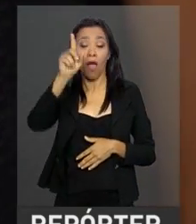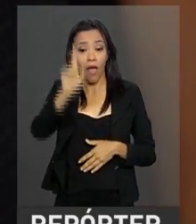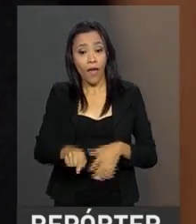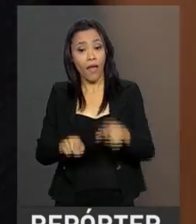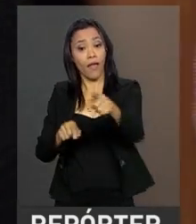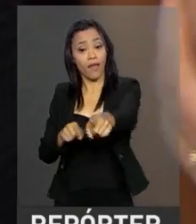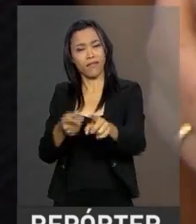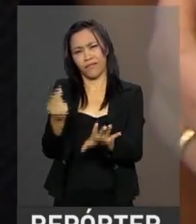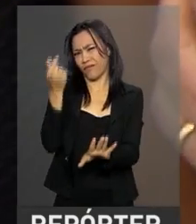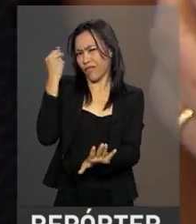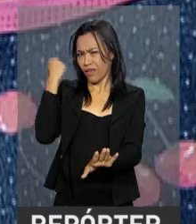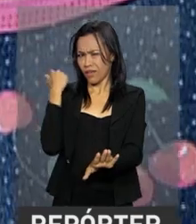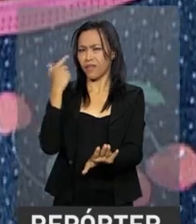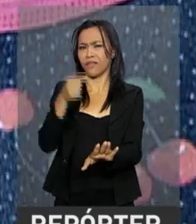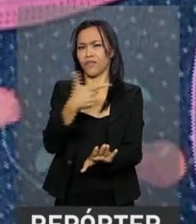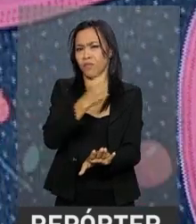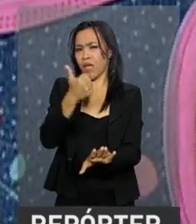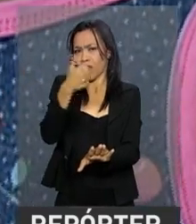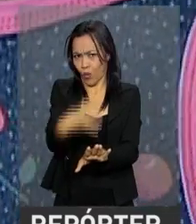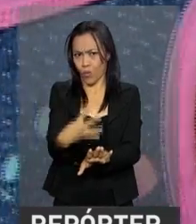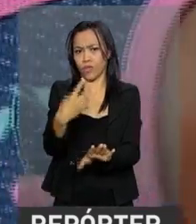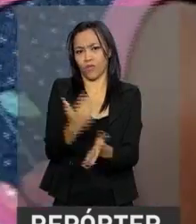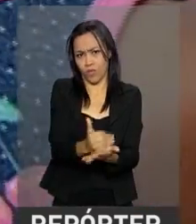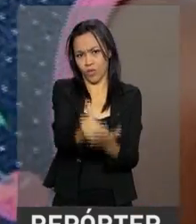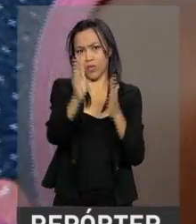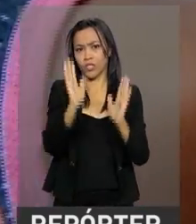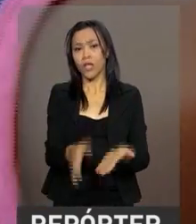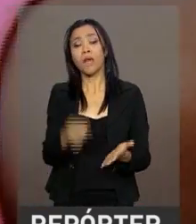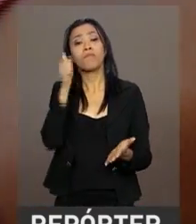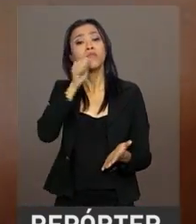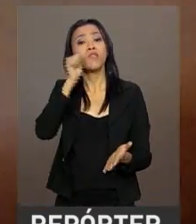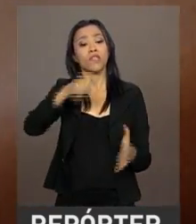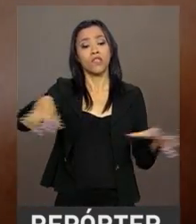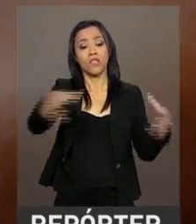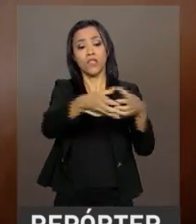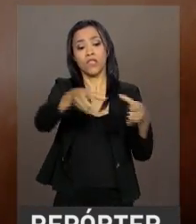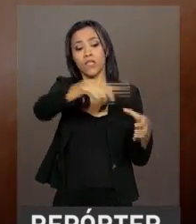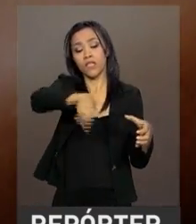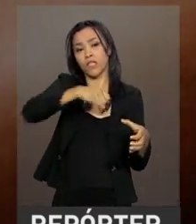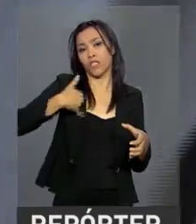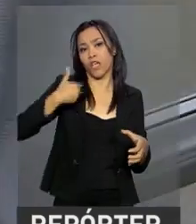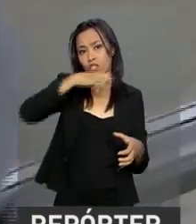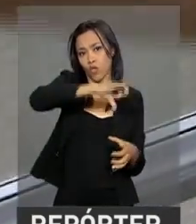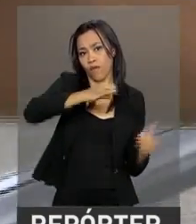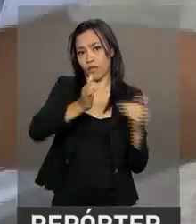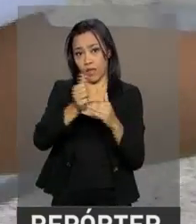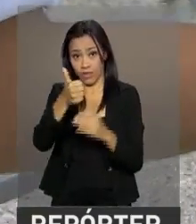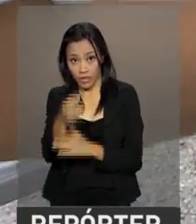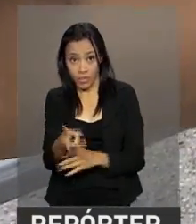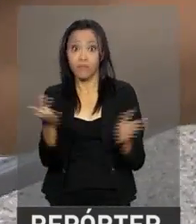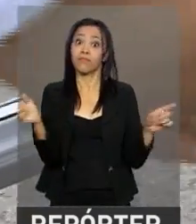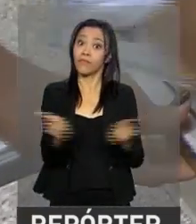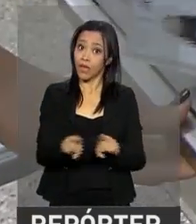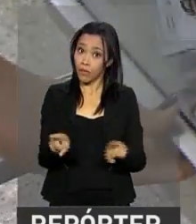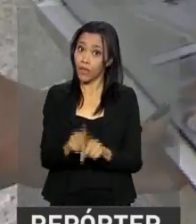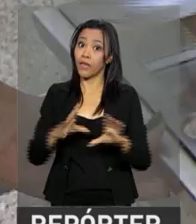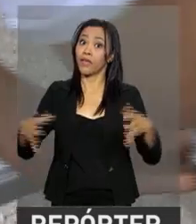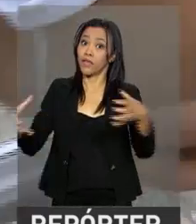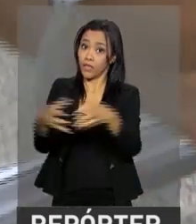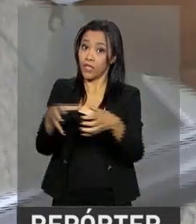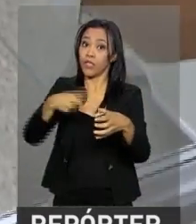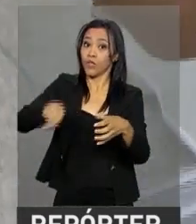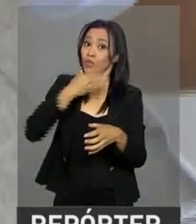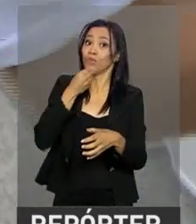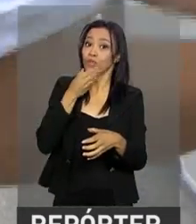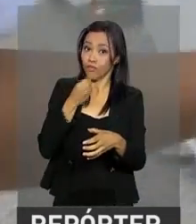Imunizações desde 2014 e era indicada para meninas de 9 a 13 anos. Agora, os meninos de 12 e